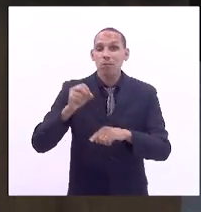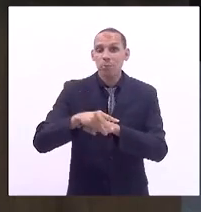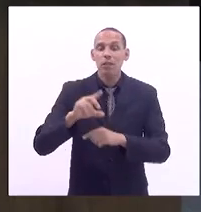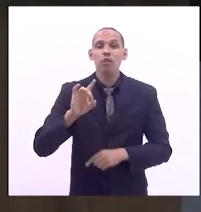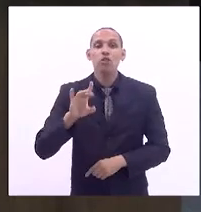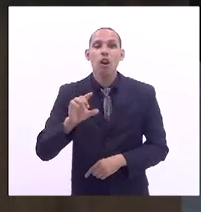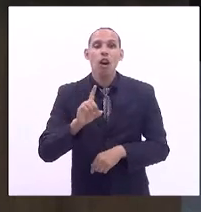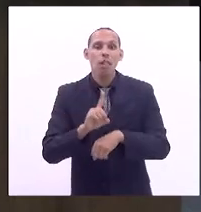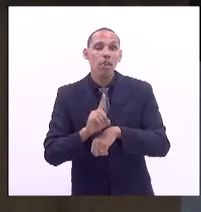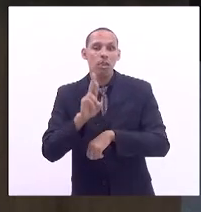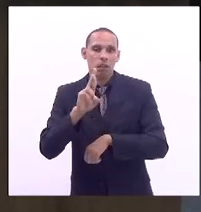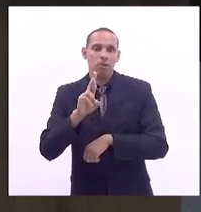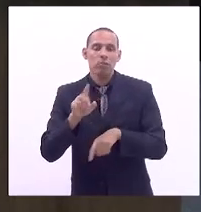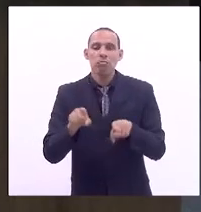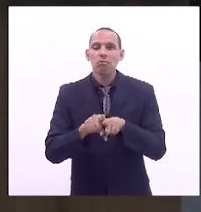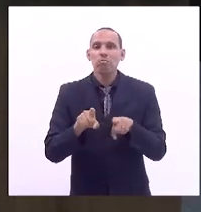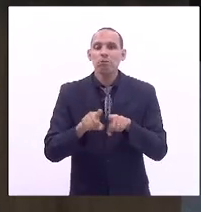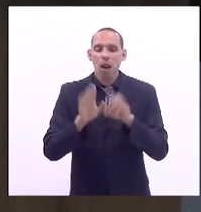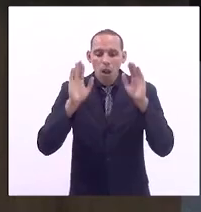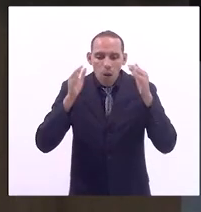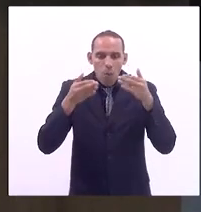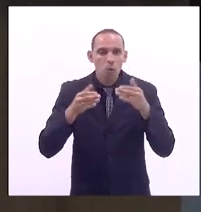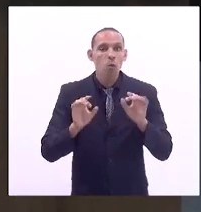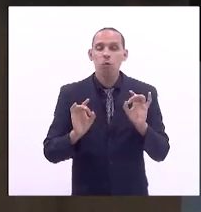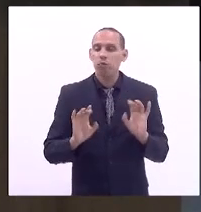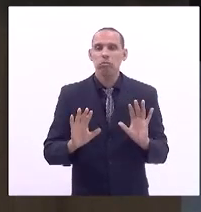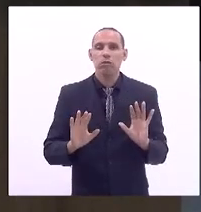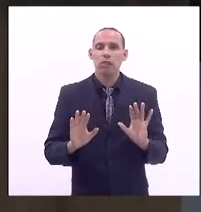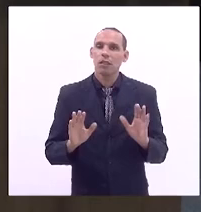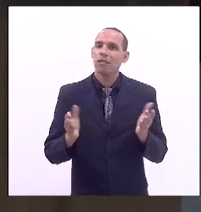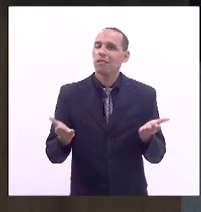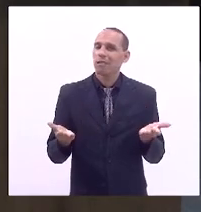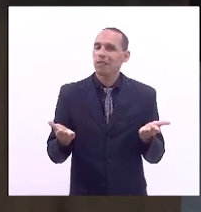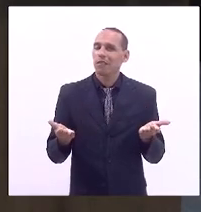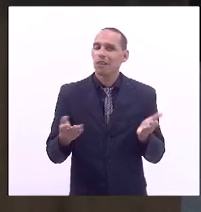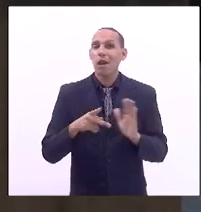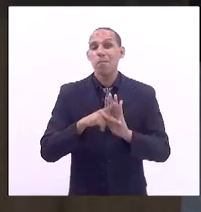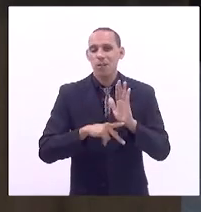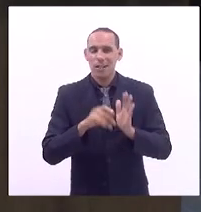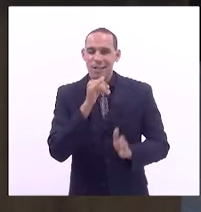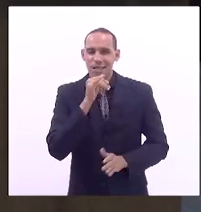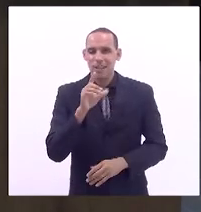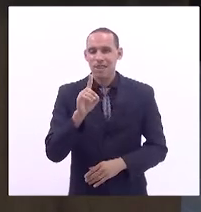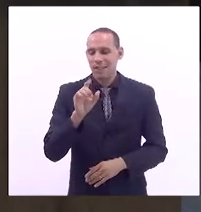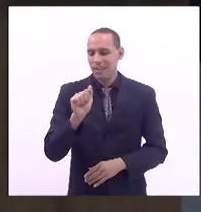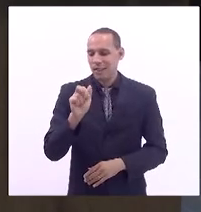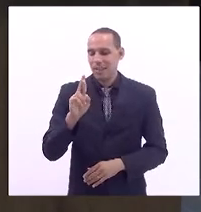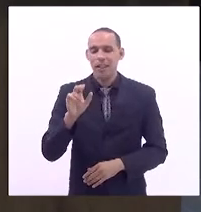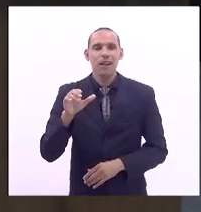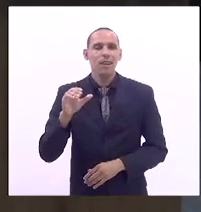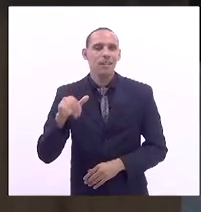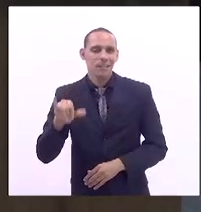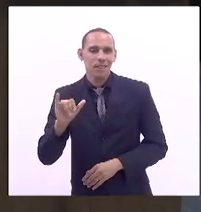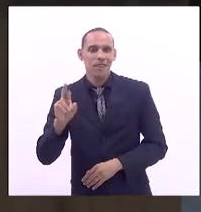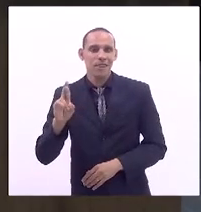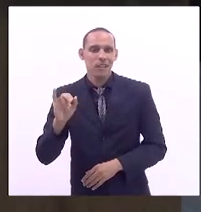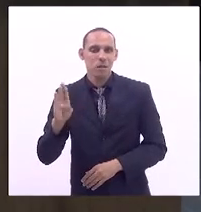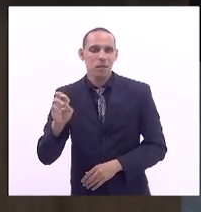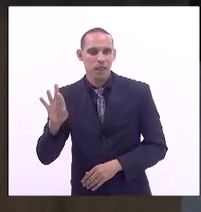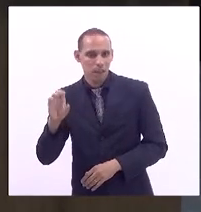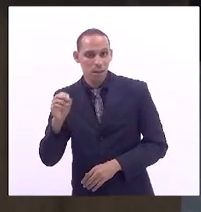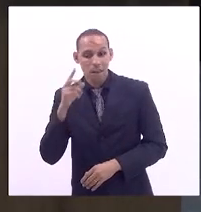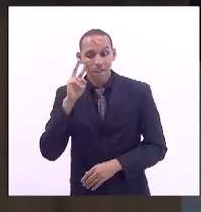sendo doutores e tendo dedicação exclusiva e isso reflete o processo dá-se Ribeiro que viram entre uma instituição